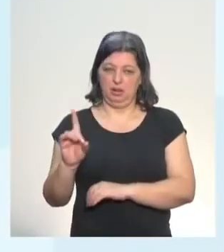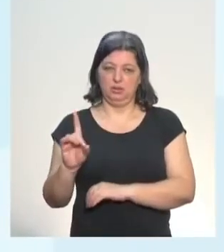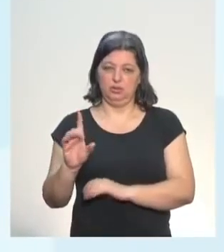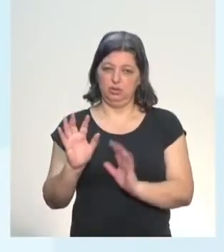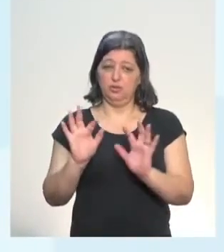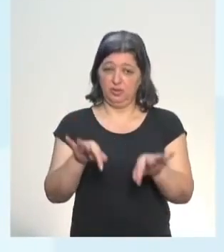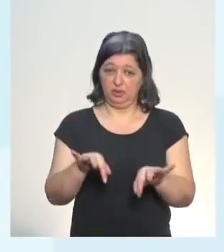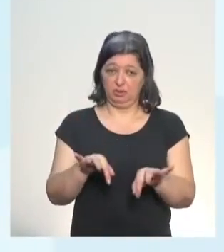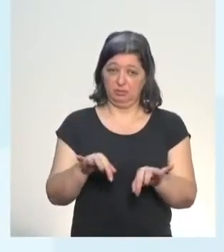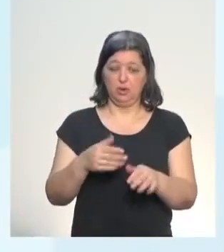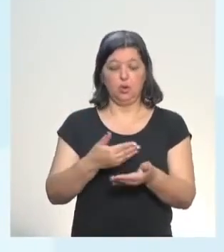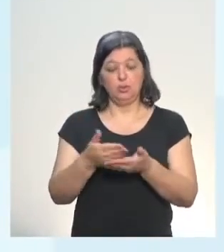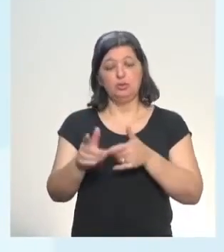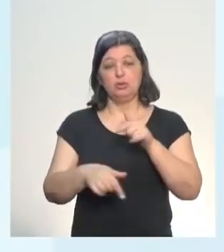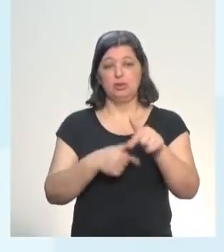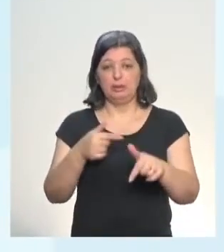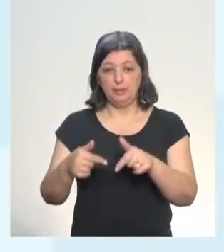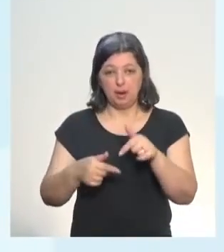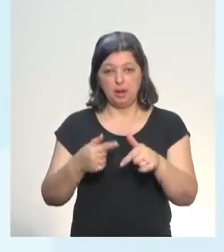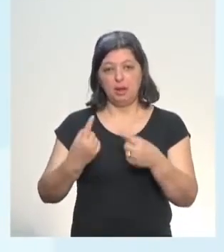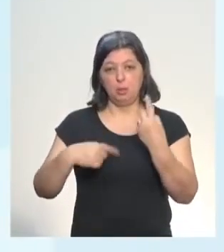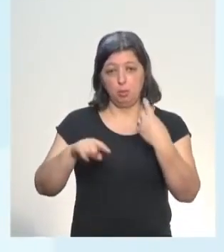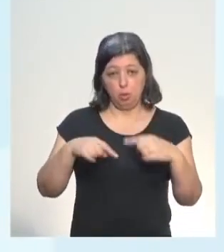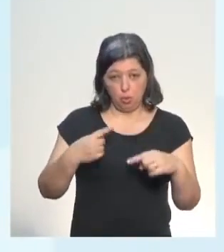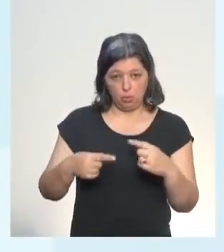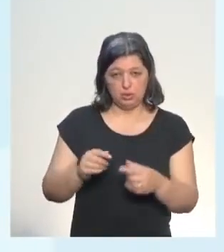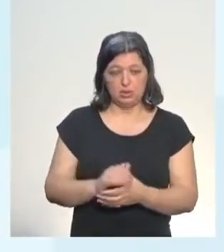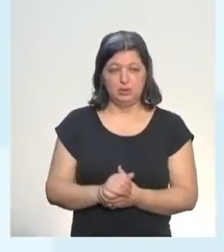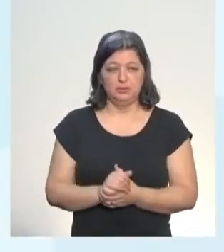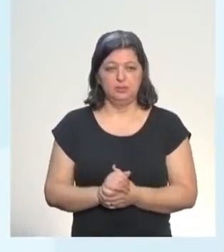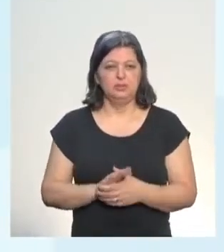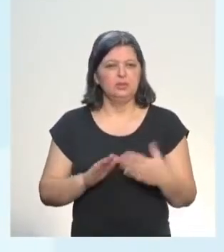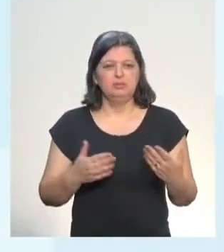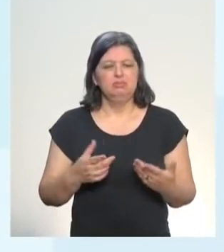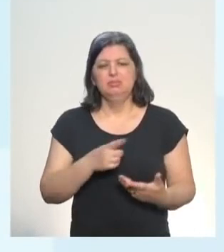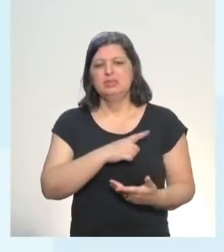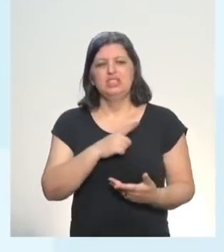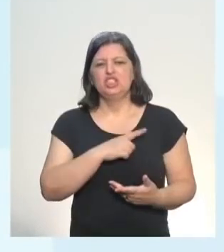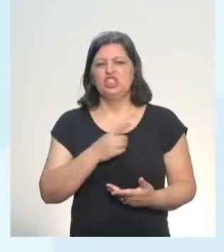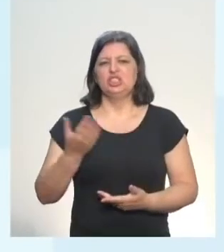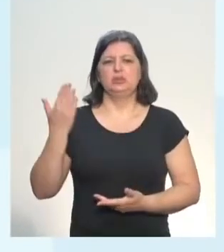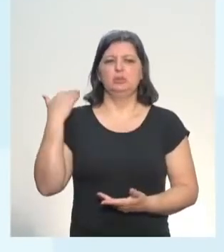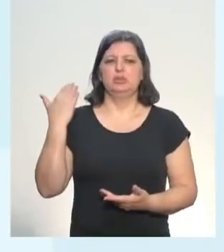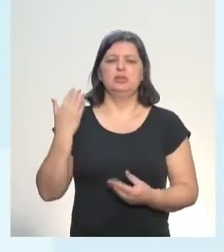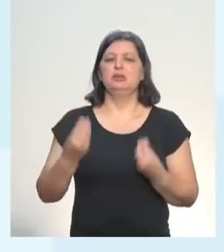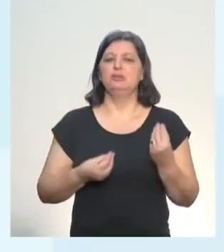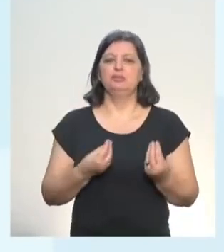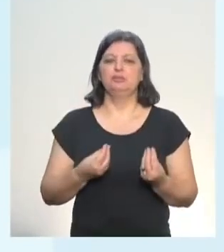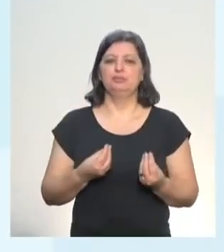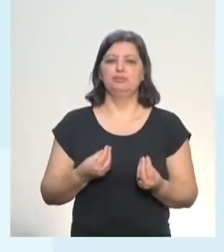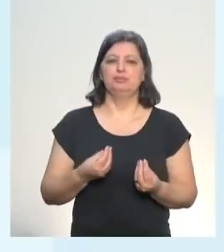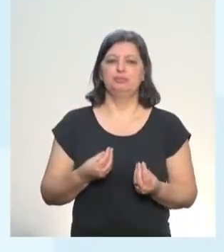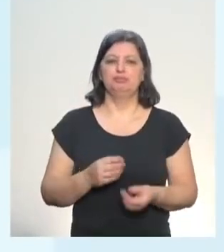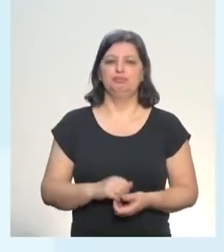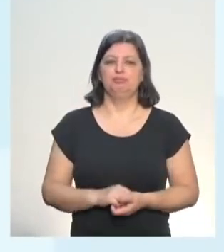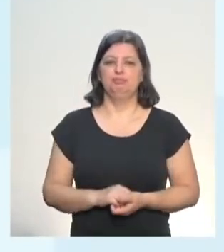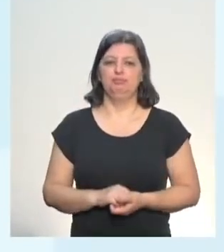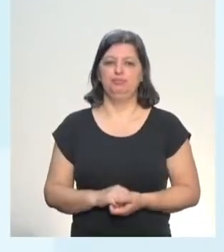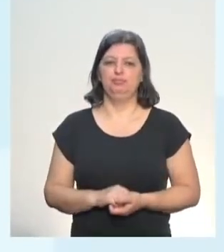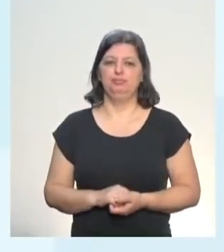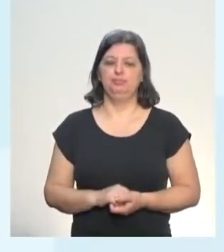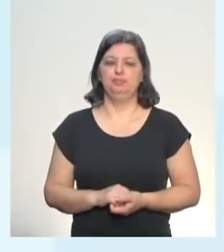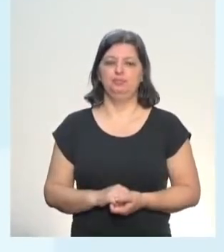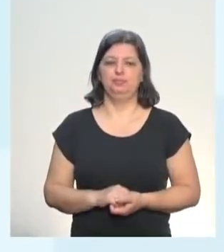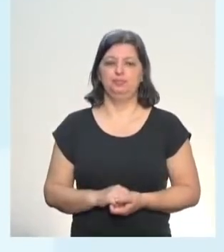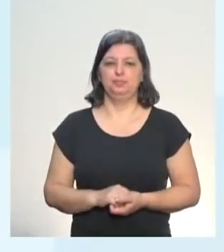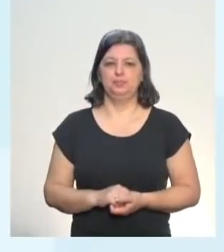de músico quando ele tinha. E aí, como é que ele fica esse tinha, João? Vai ser had? Não, né? Não, Vai né?